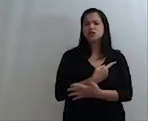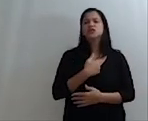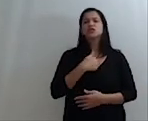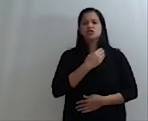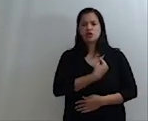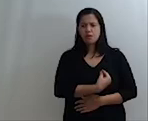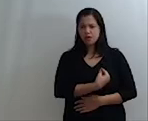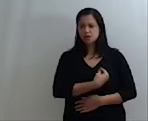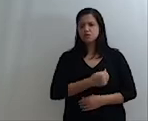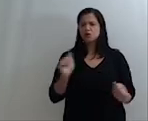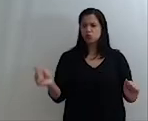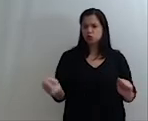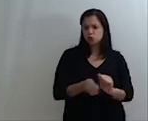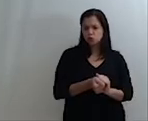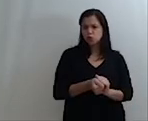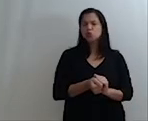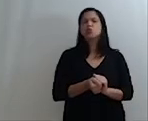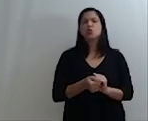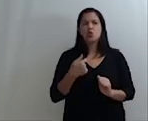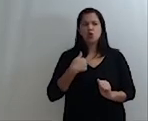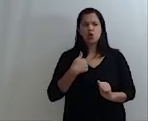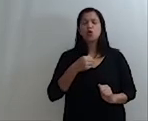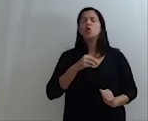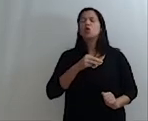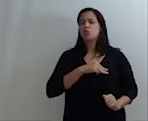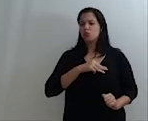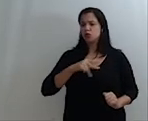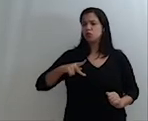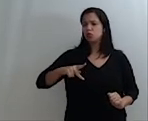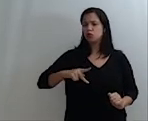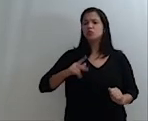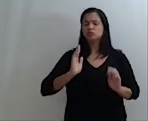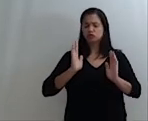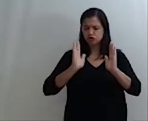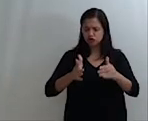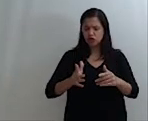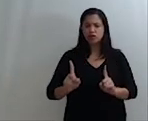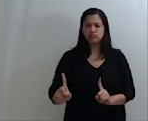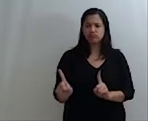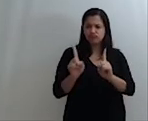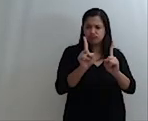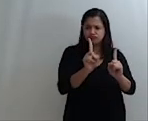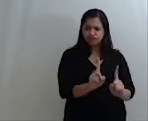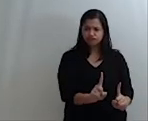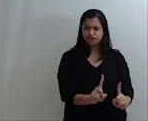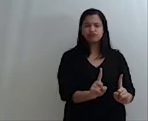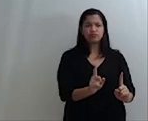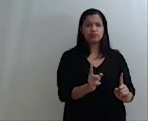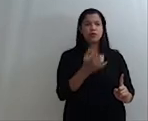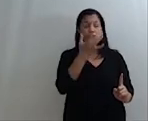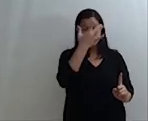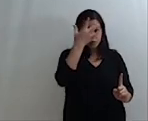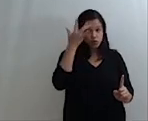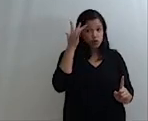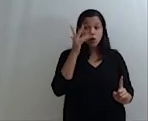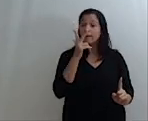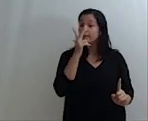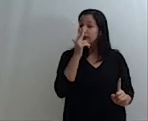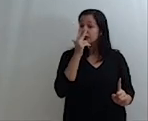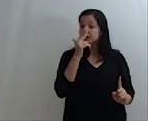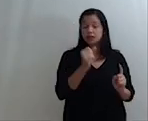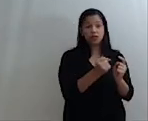vários atos nesse sentido a gente tentava na medida do possível eh colocar pessoas parecidas e